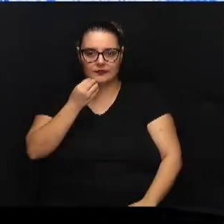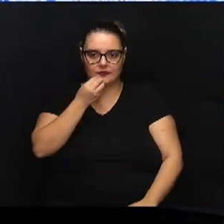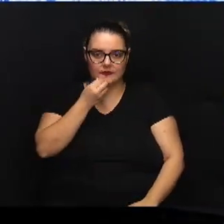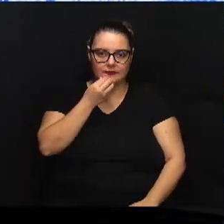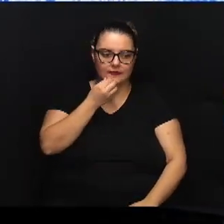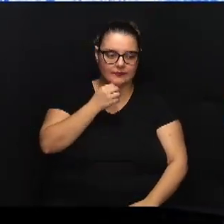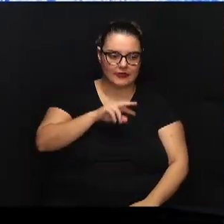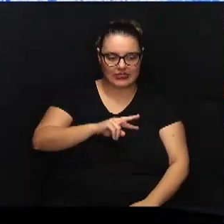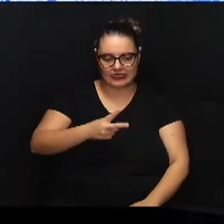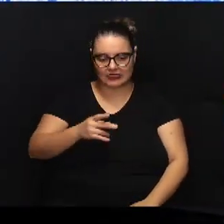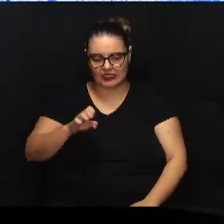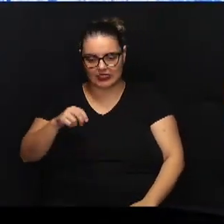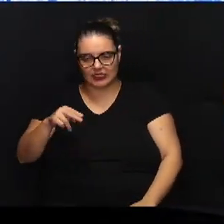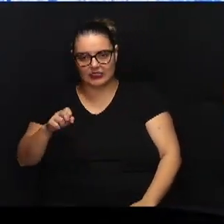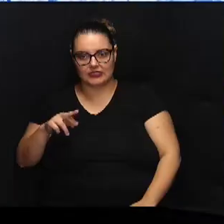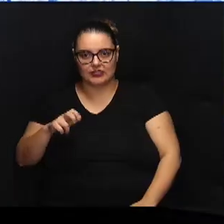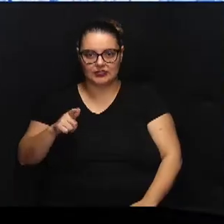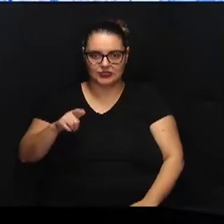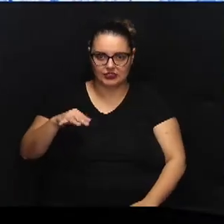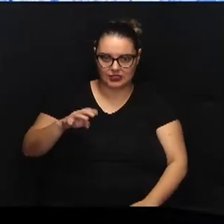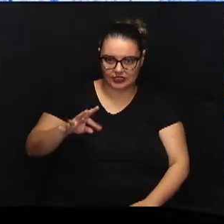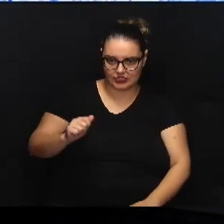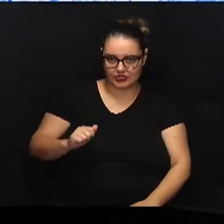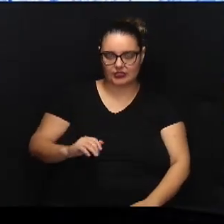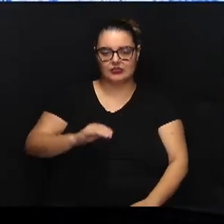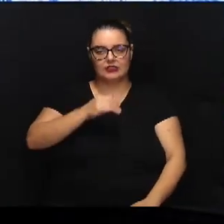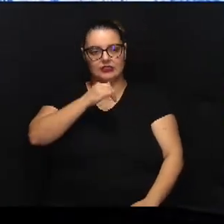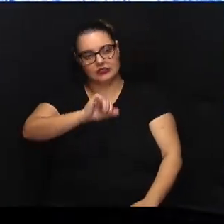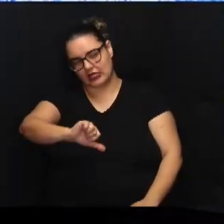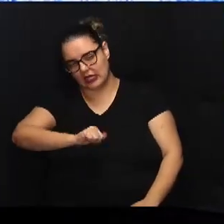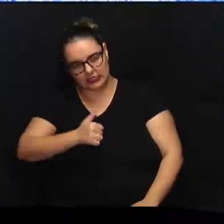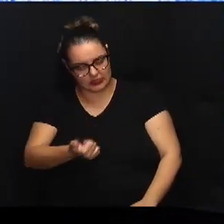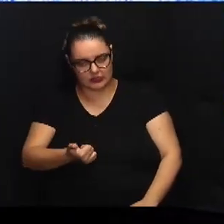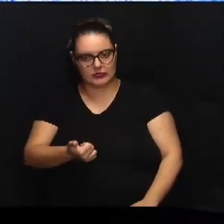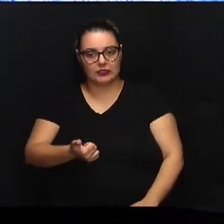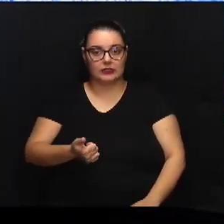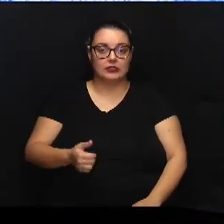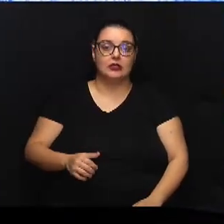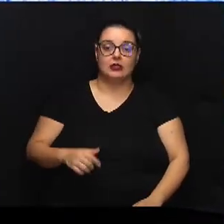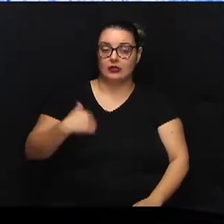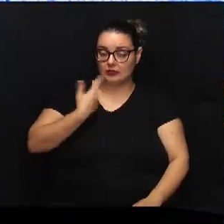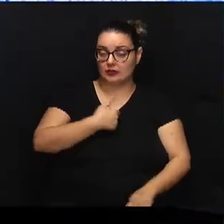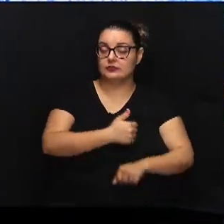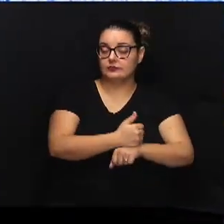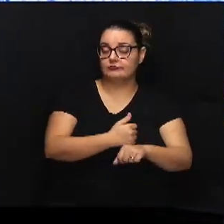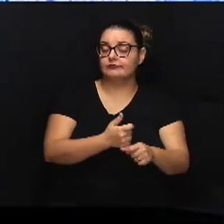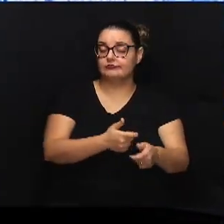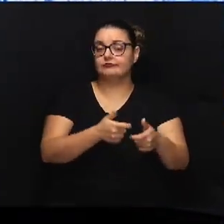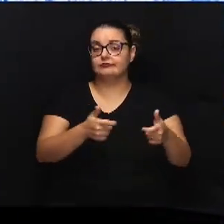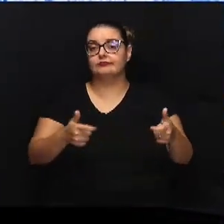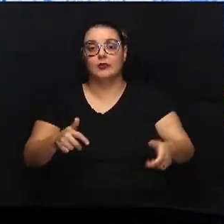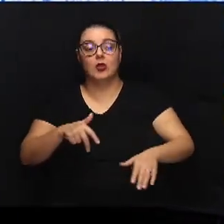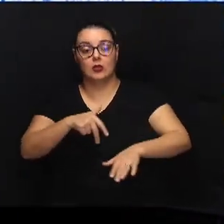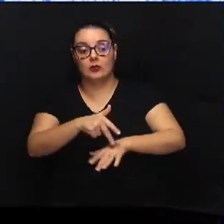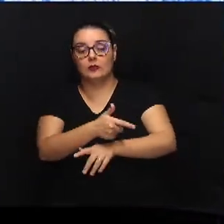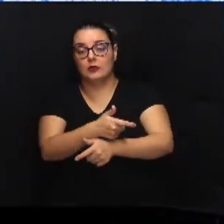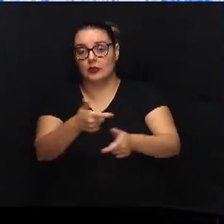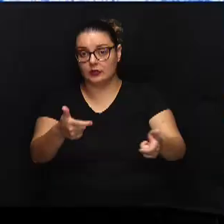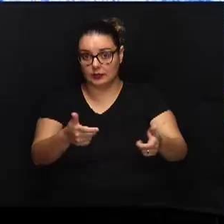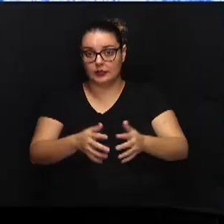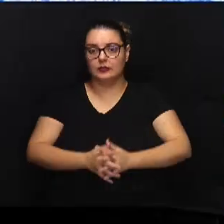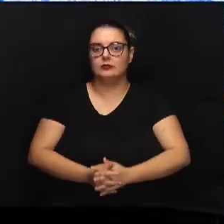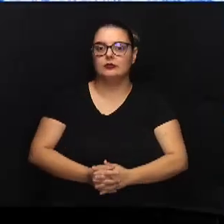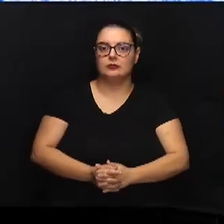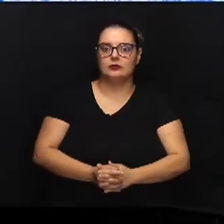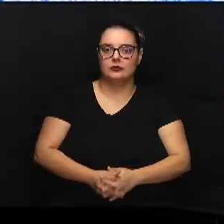transição energética e de resiliência, a meteorologia ela vem ganhando um destaque, vem ganhando um protagonismo e